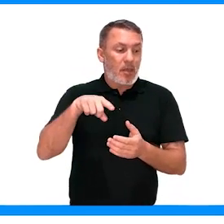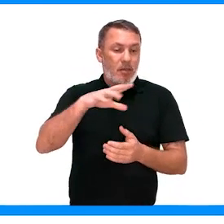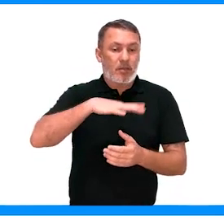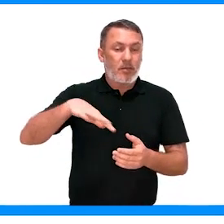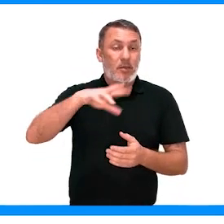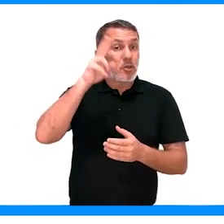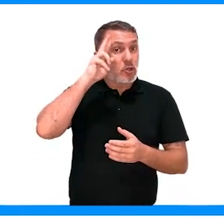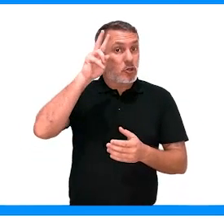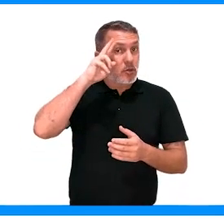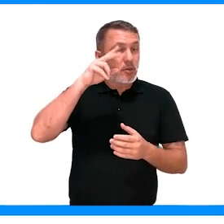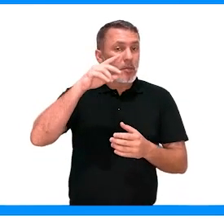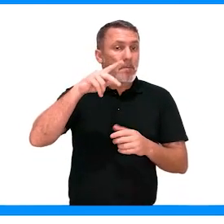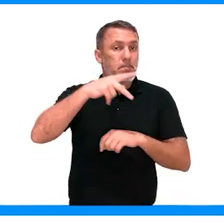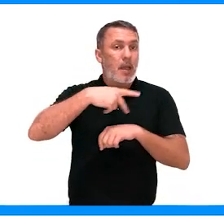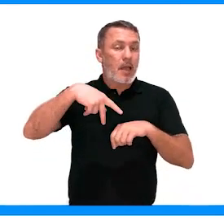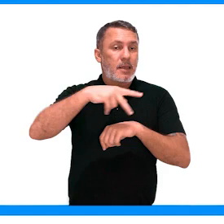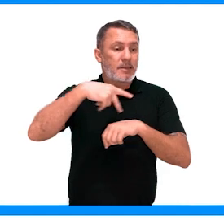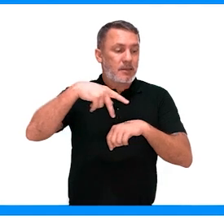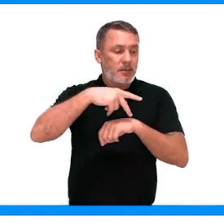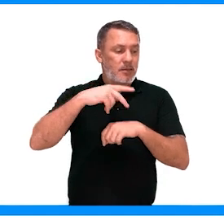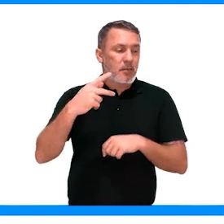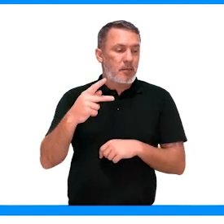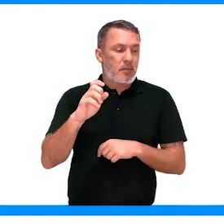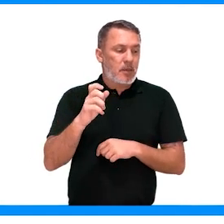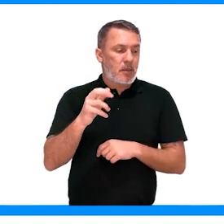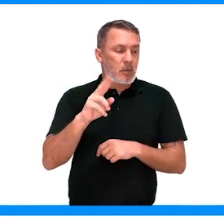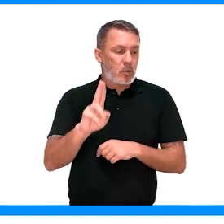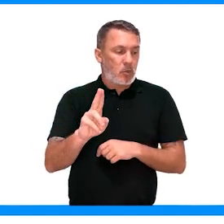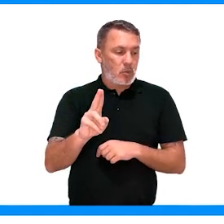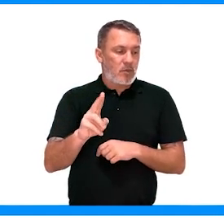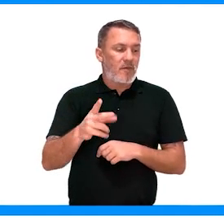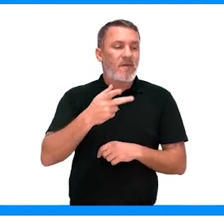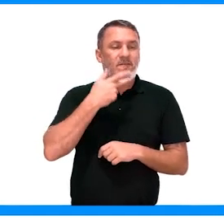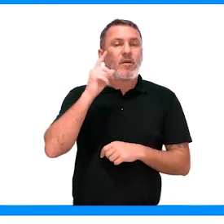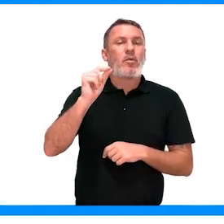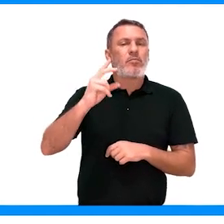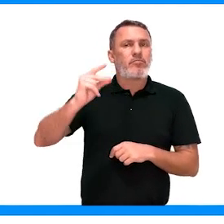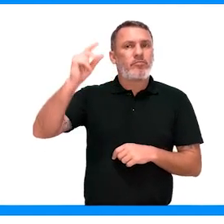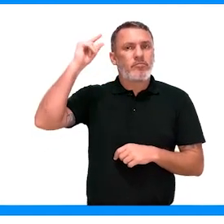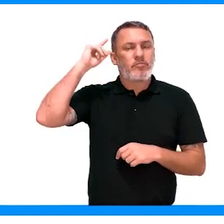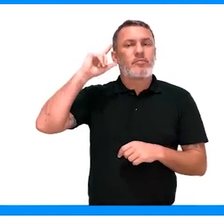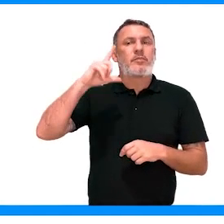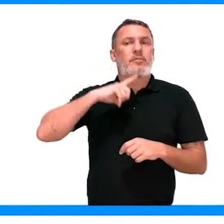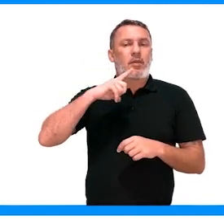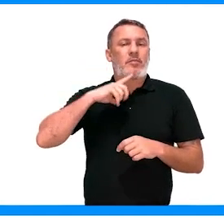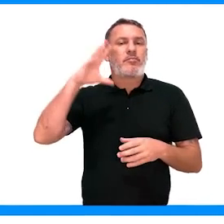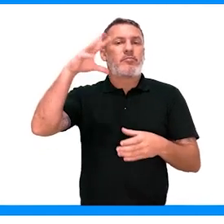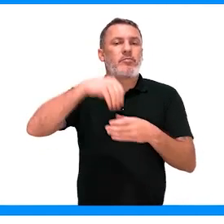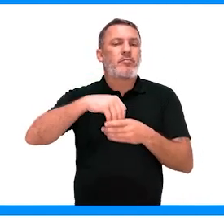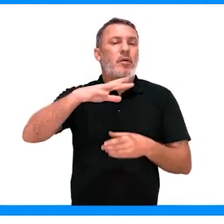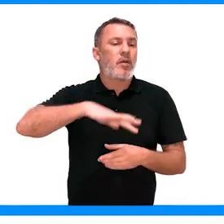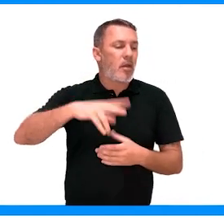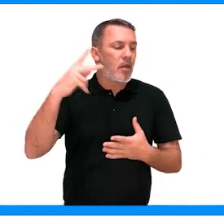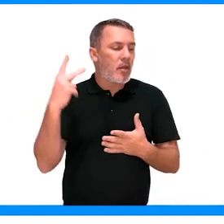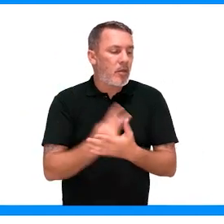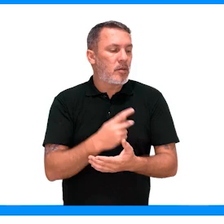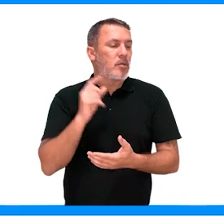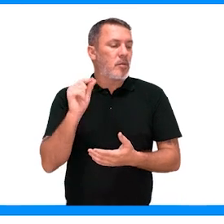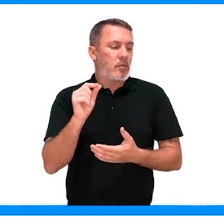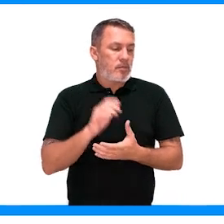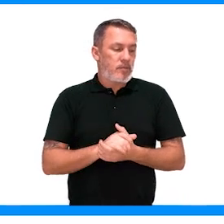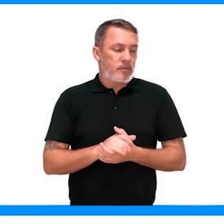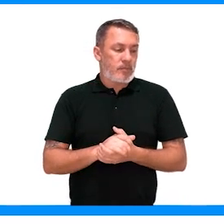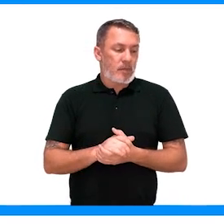peruanos desenvolveram 55 variedades da planta, introduziram o milho em substituição à cultura da